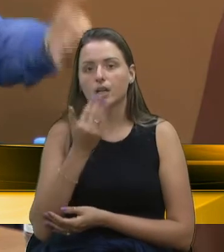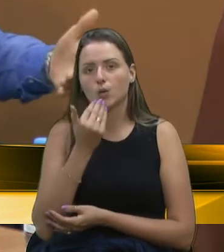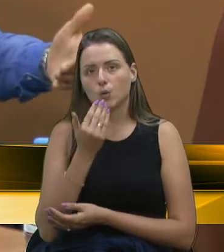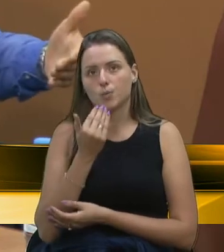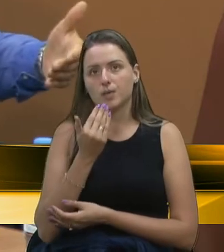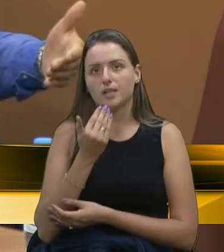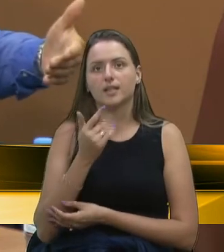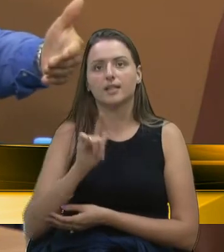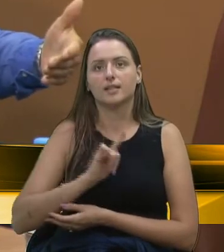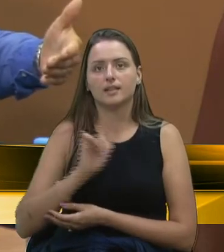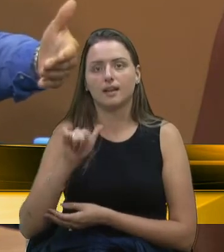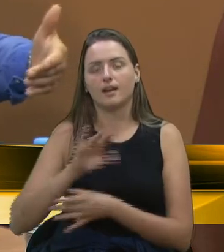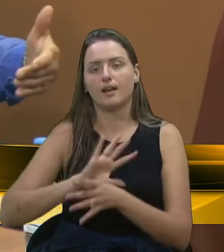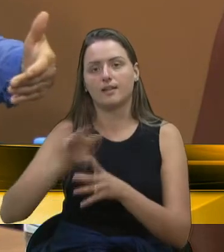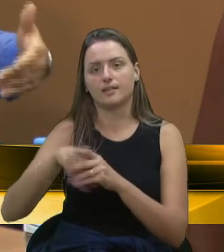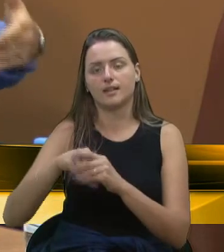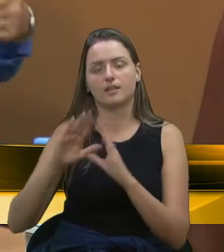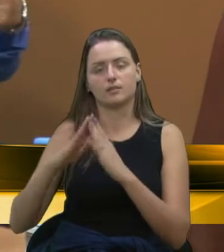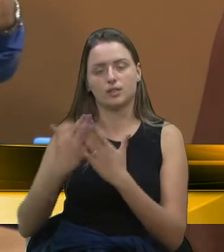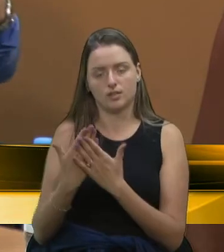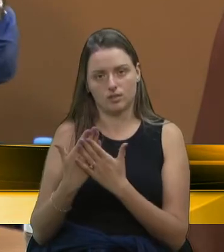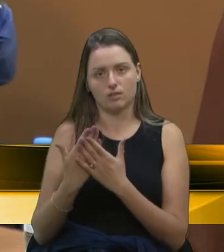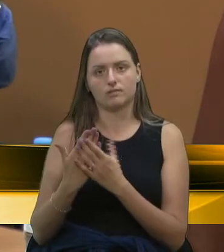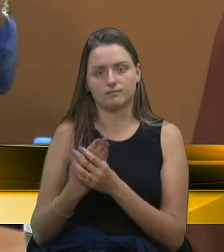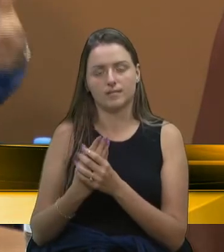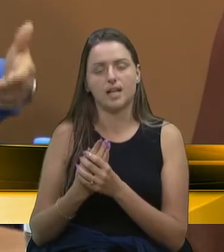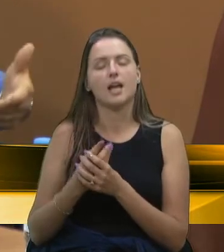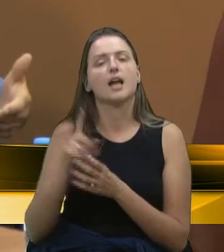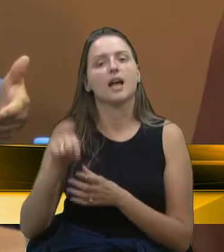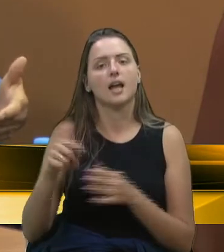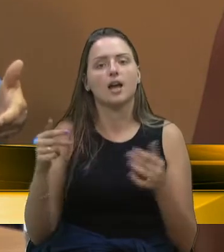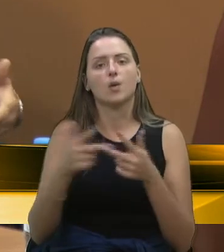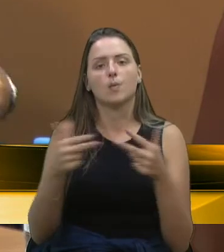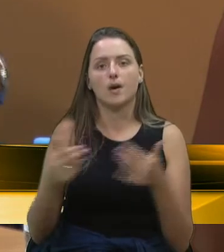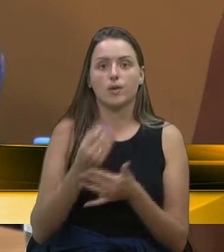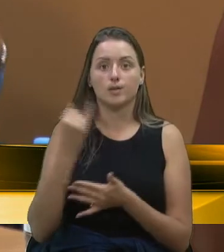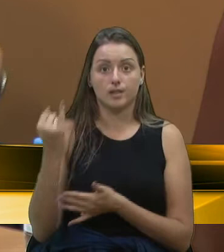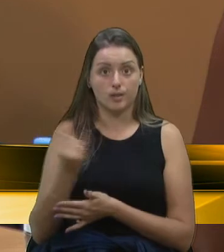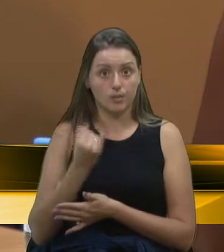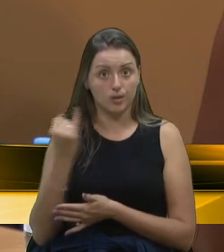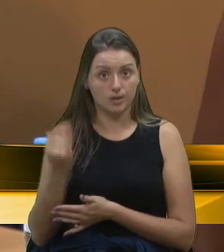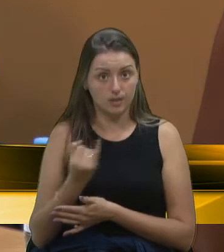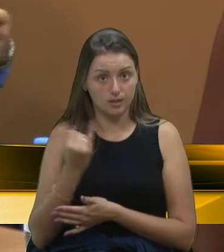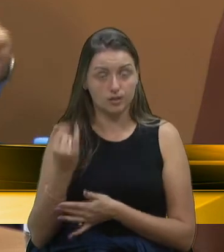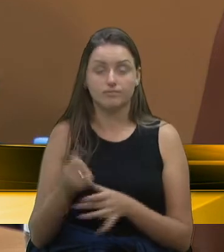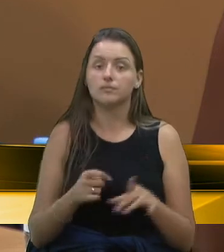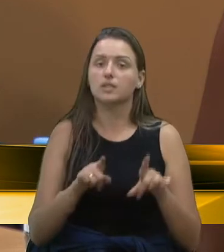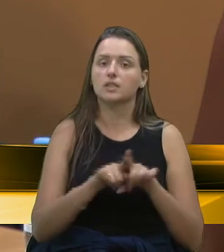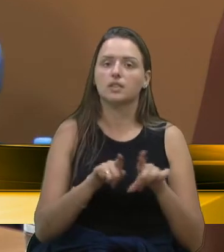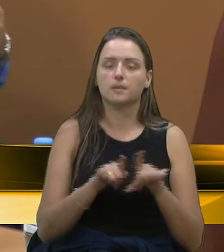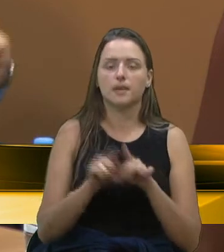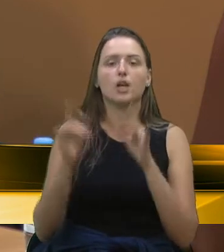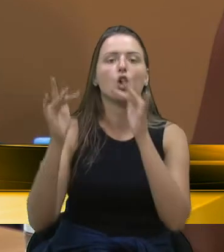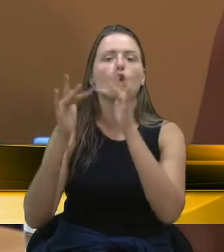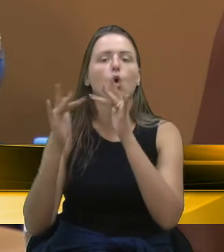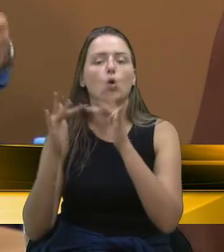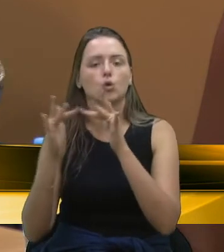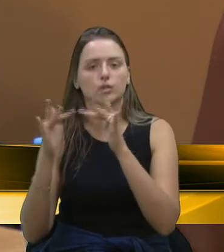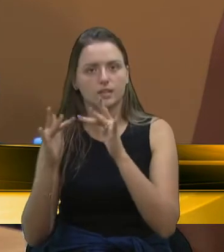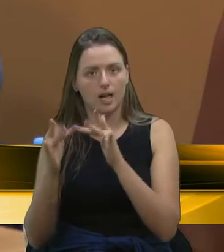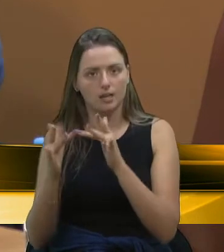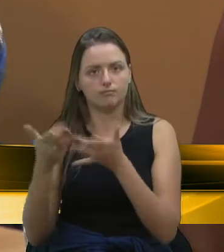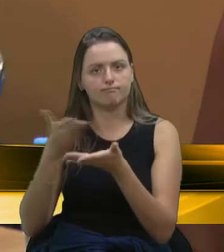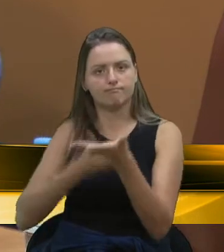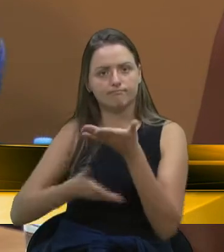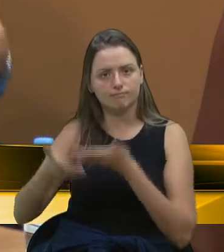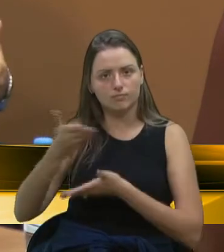na escola. Entende? Então, é um fator importantíssimo, além do contato e do envolvimento das crianças e